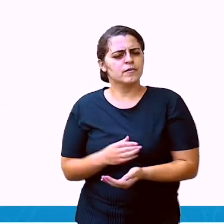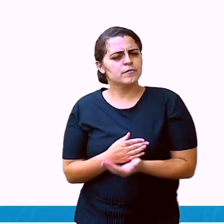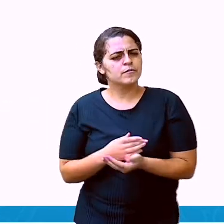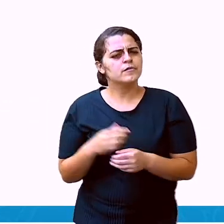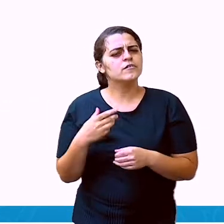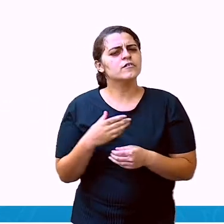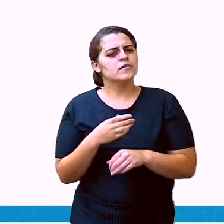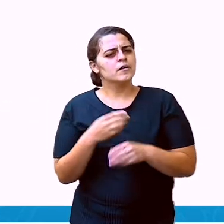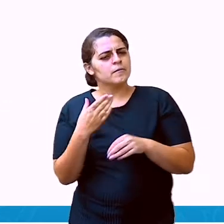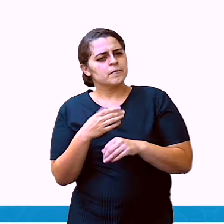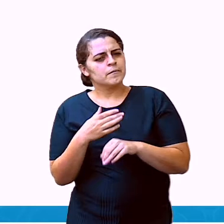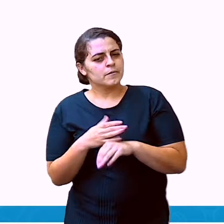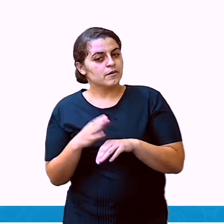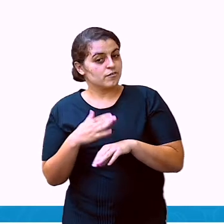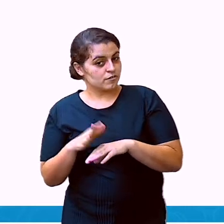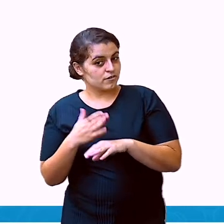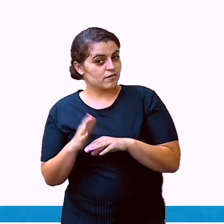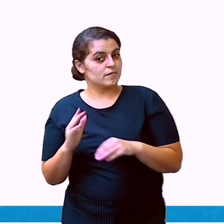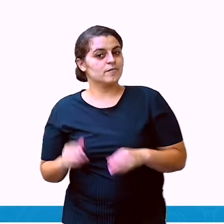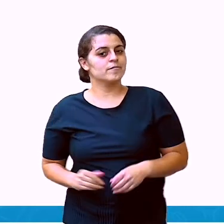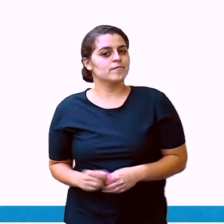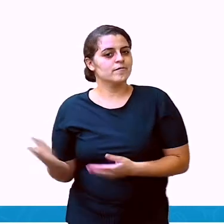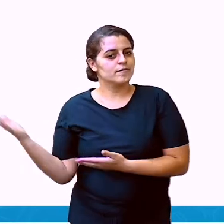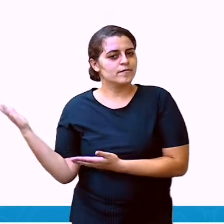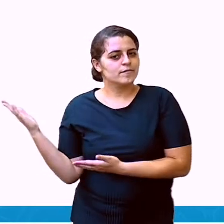vamos trabalhar hoje. Vamos lá?